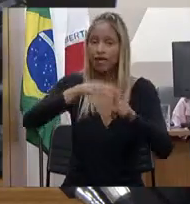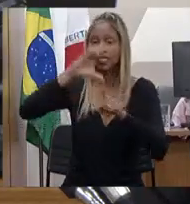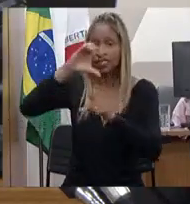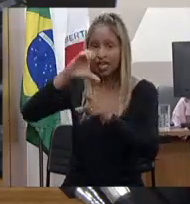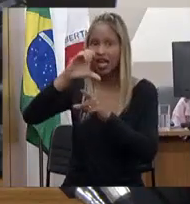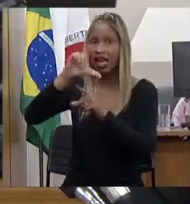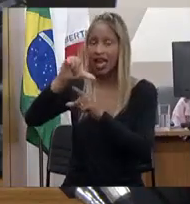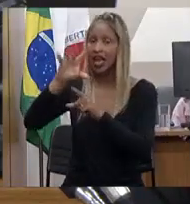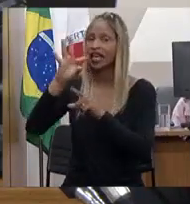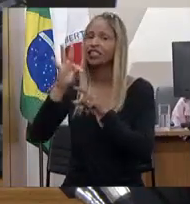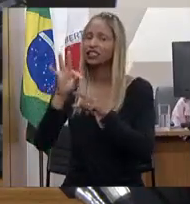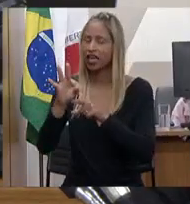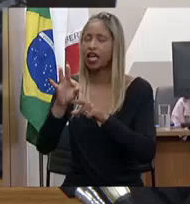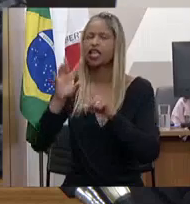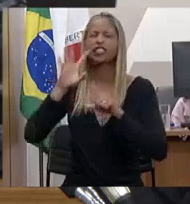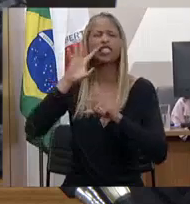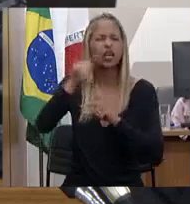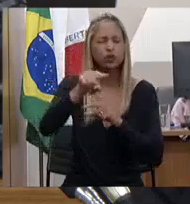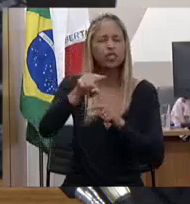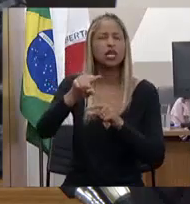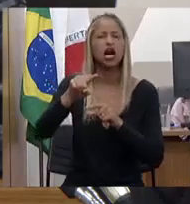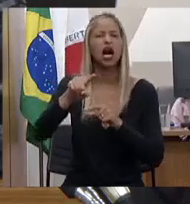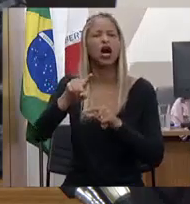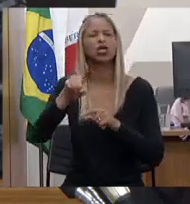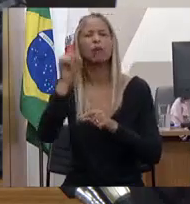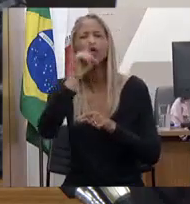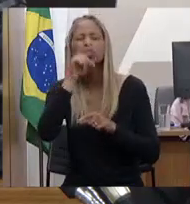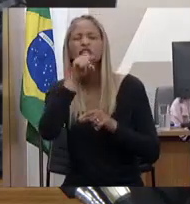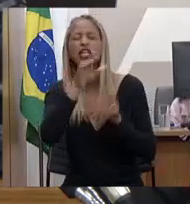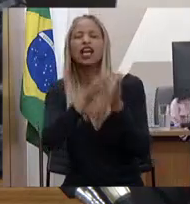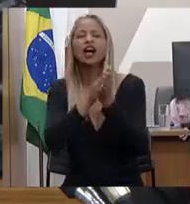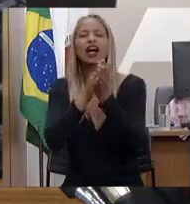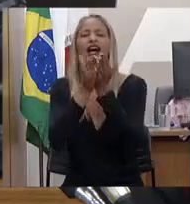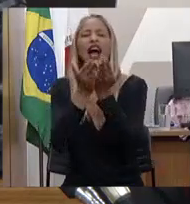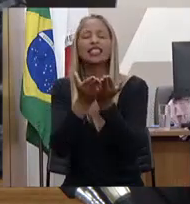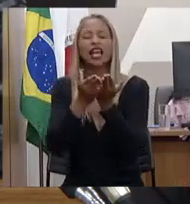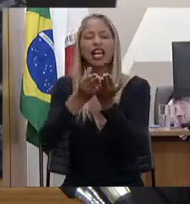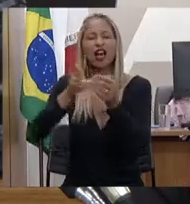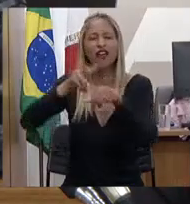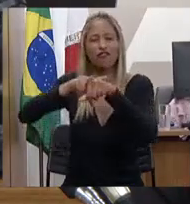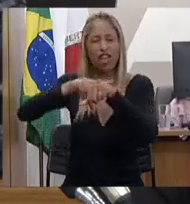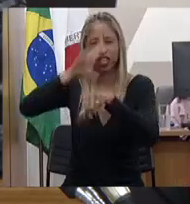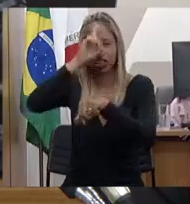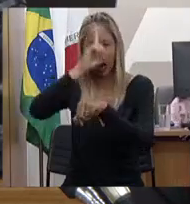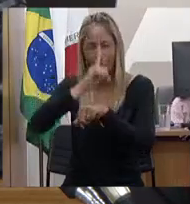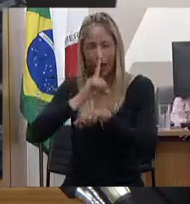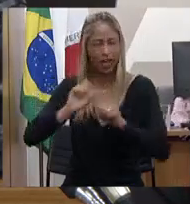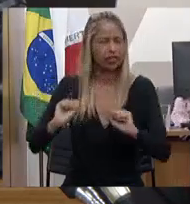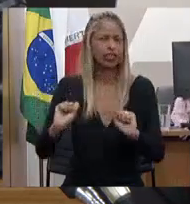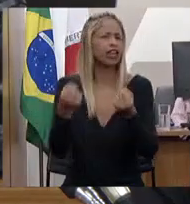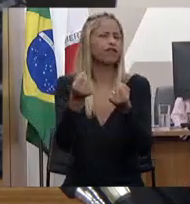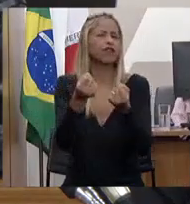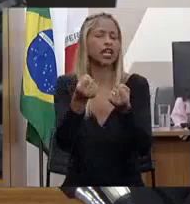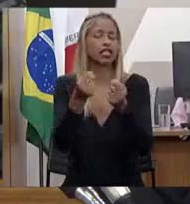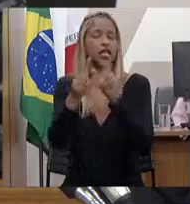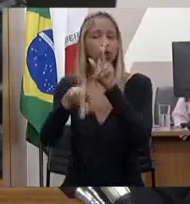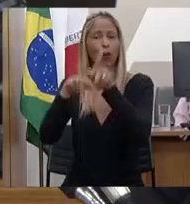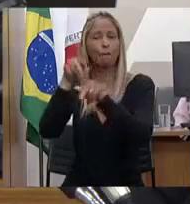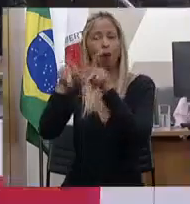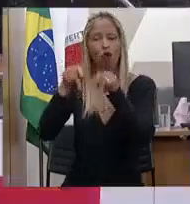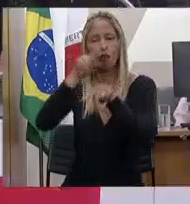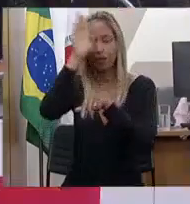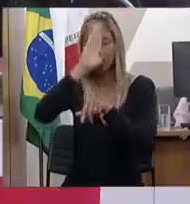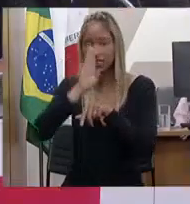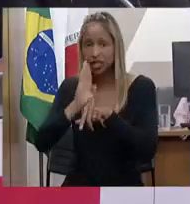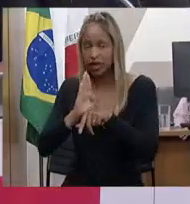CLT não é e denunciando a farsa que era essa carteira verde e amarela de que defesa é do povo brasileiro